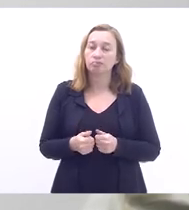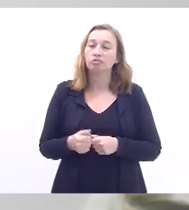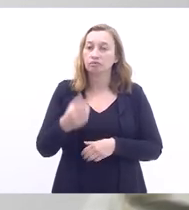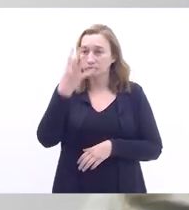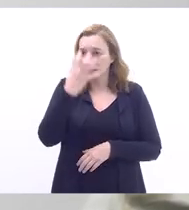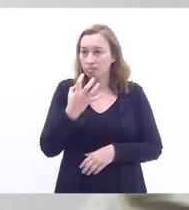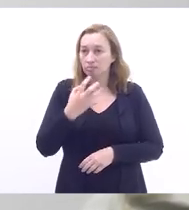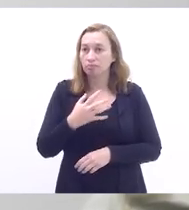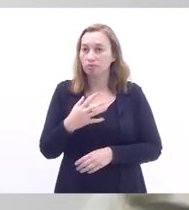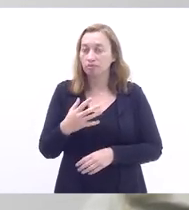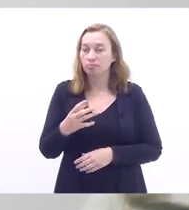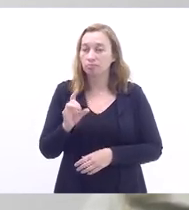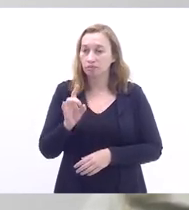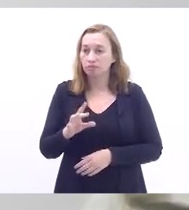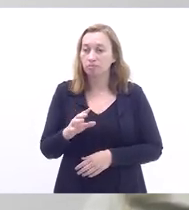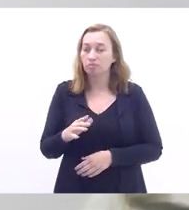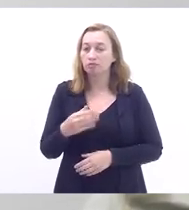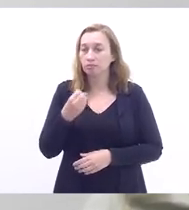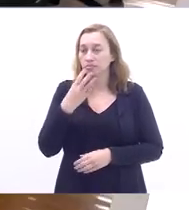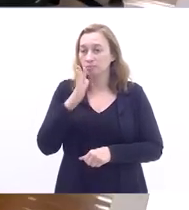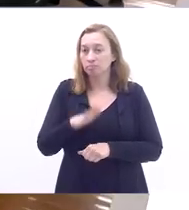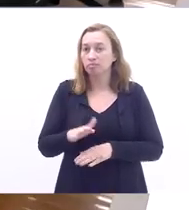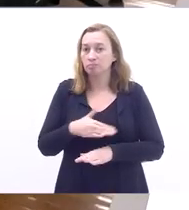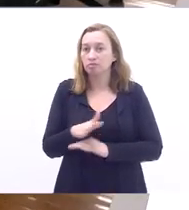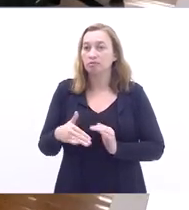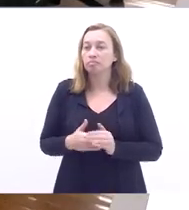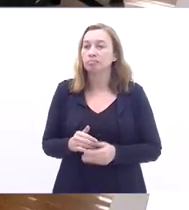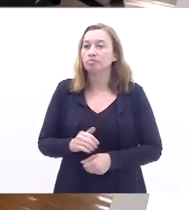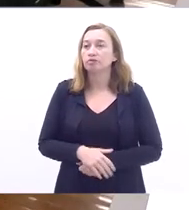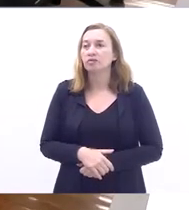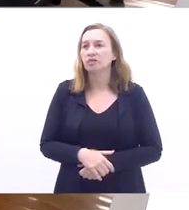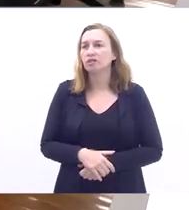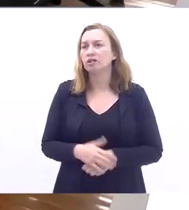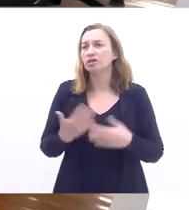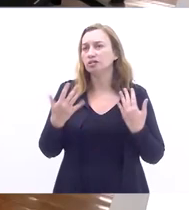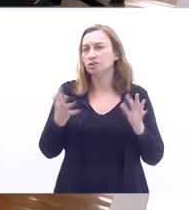campo E é só isso quando Boa tarde a todos